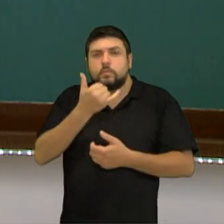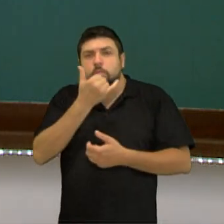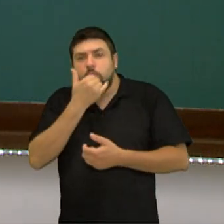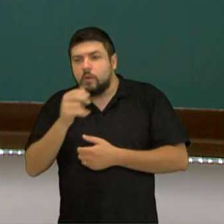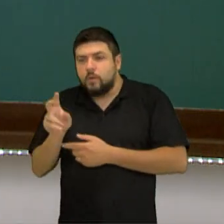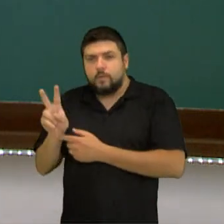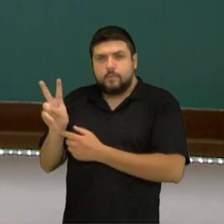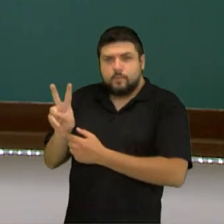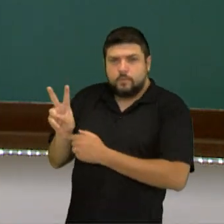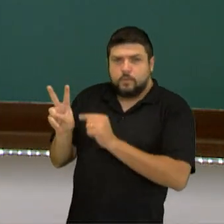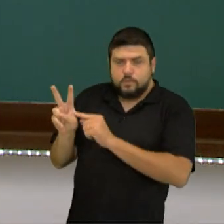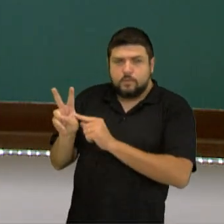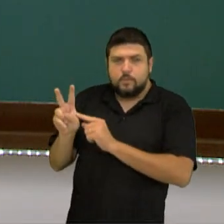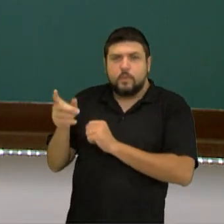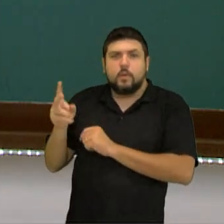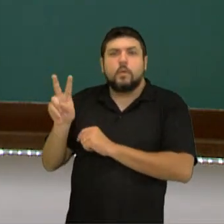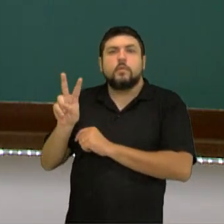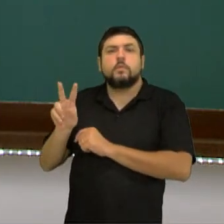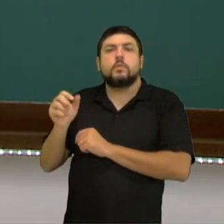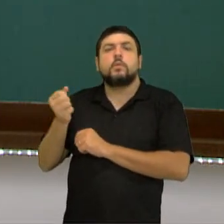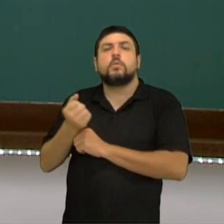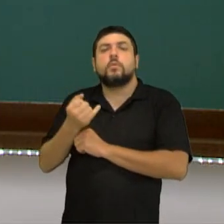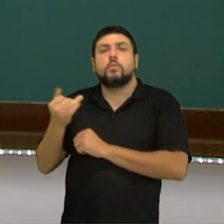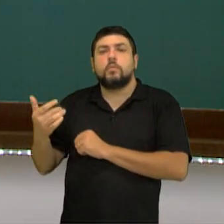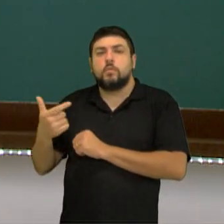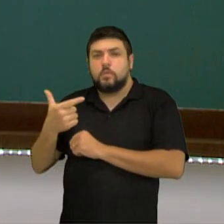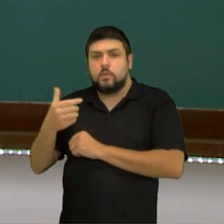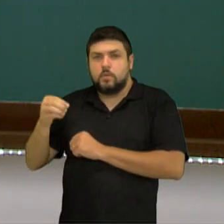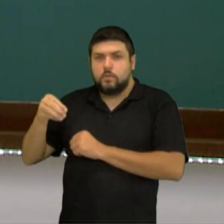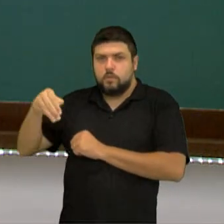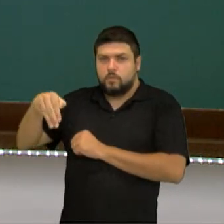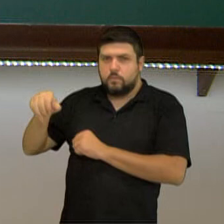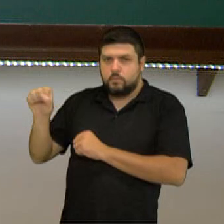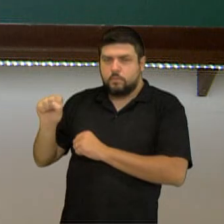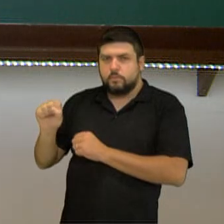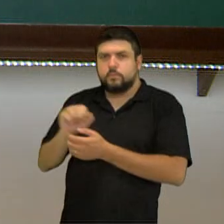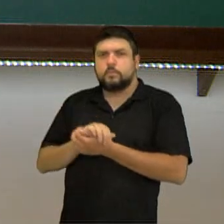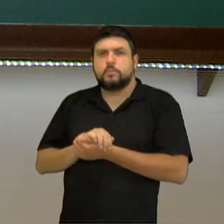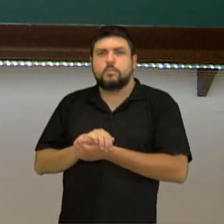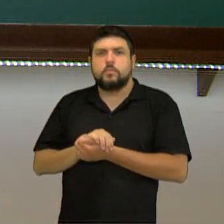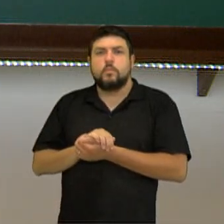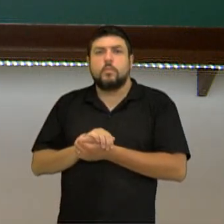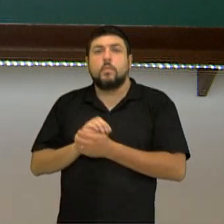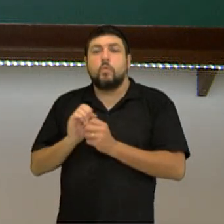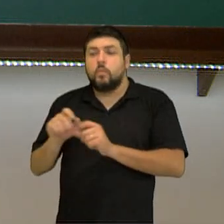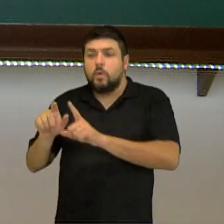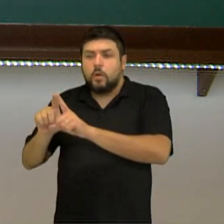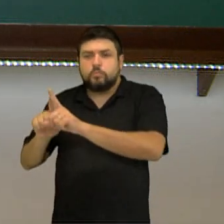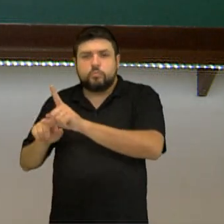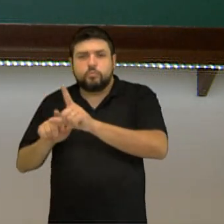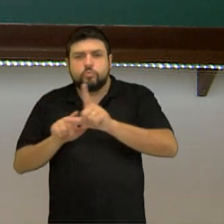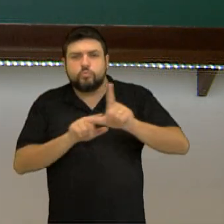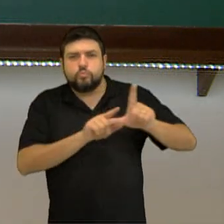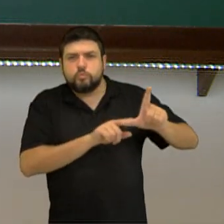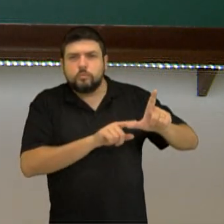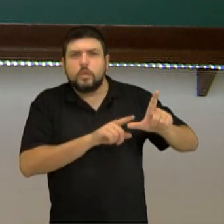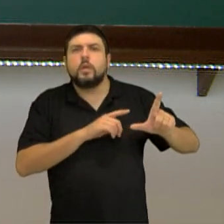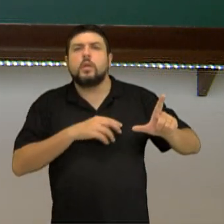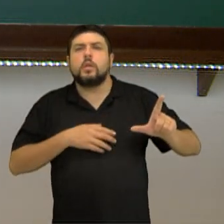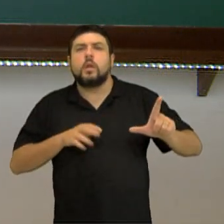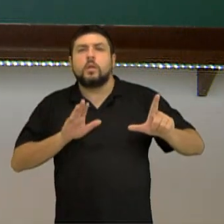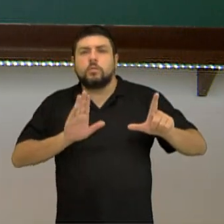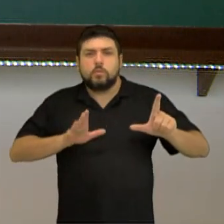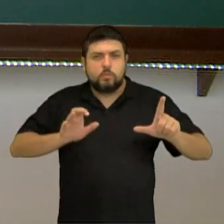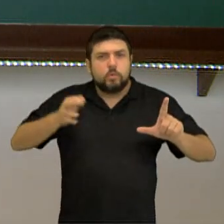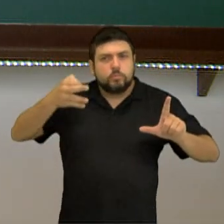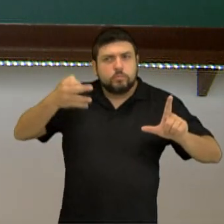A velocidade aqui é 20 metros por segundo. Todas as unidades aqui que eu já fiz já estão todas no Sistema Internacional de Medida,